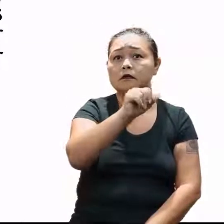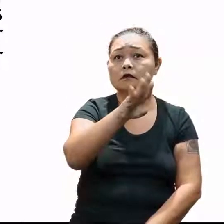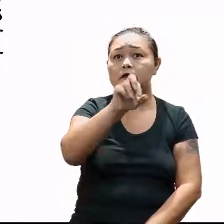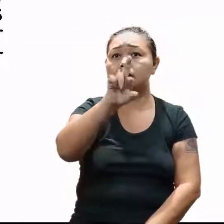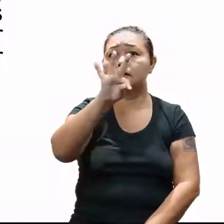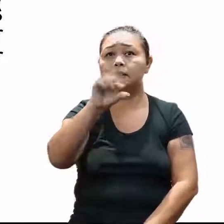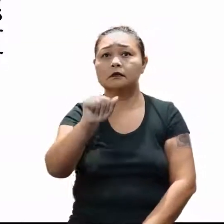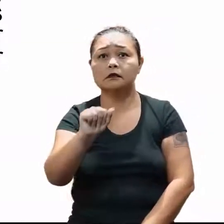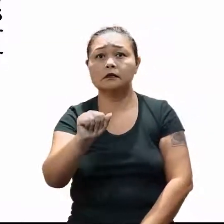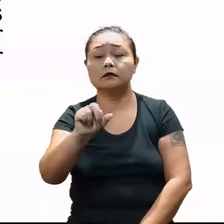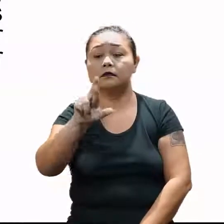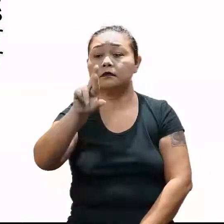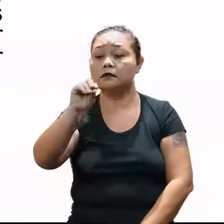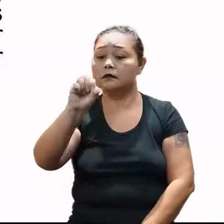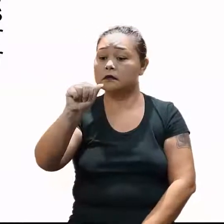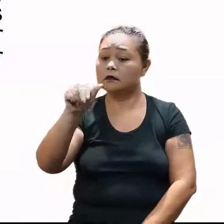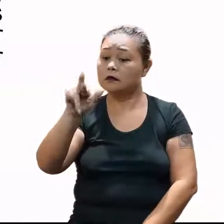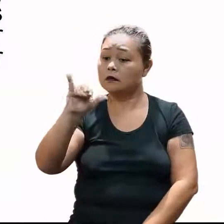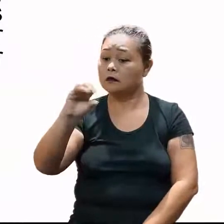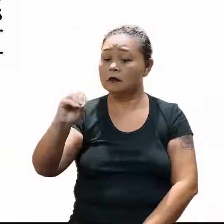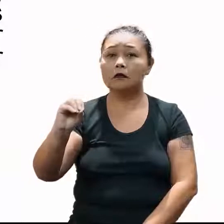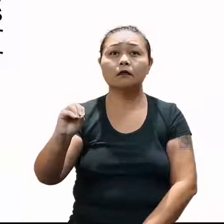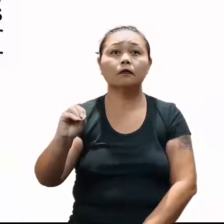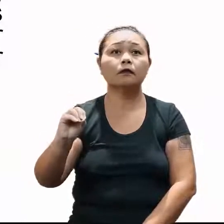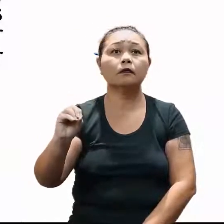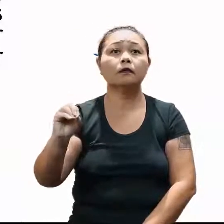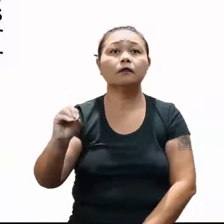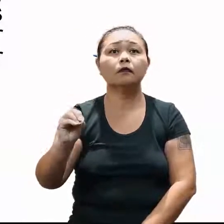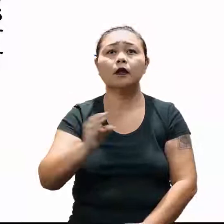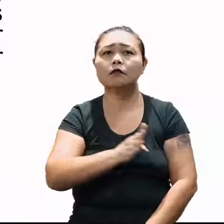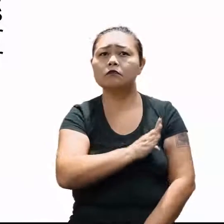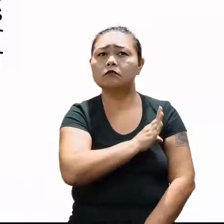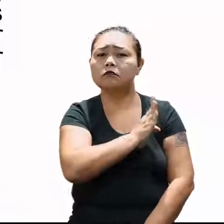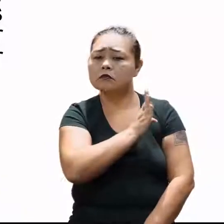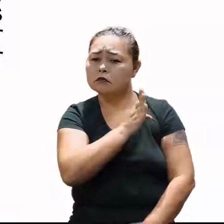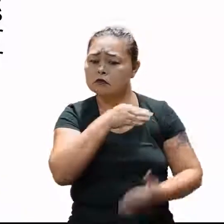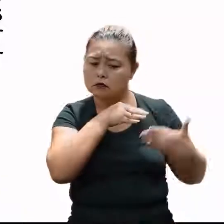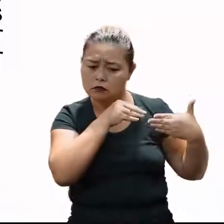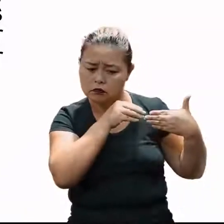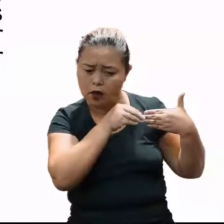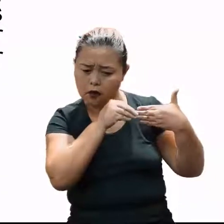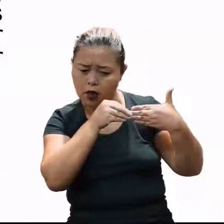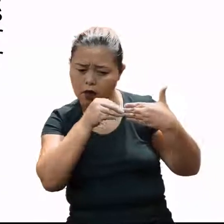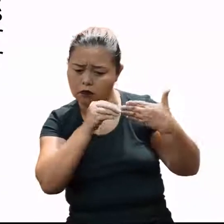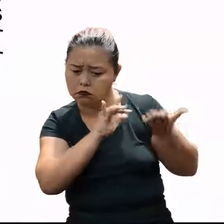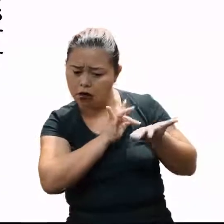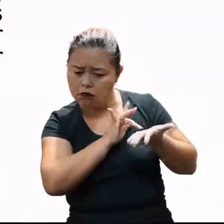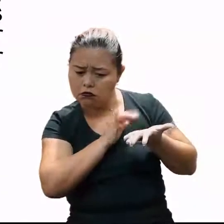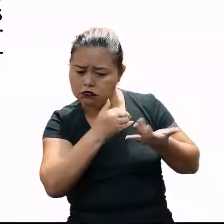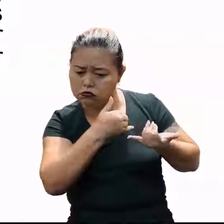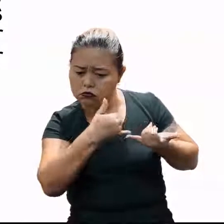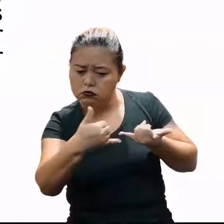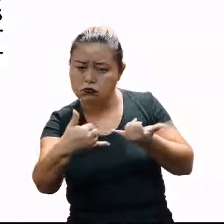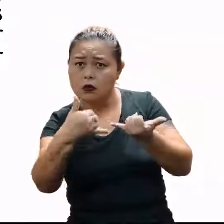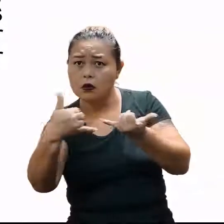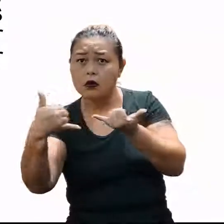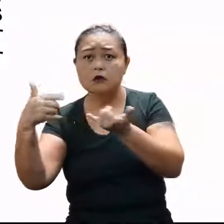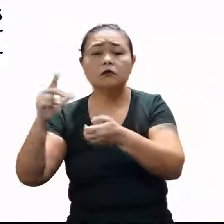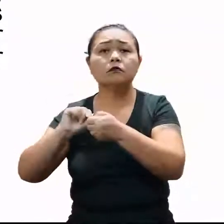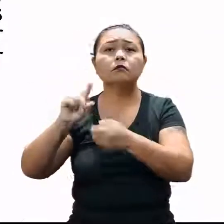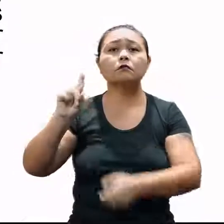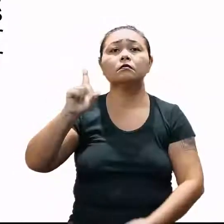de Brotas, de Rosário, trajetória da linha telegráfica aí que foi